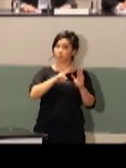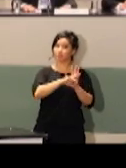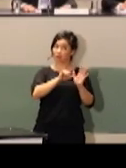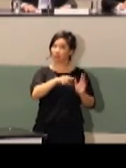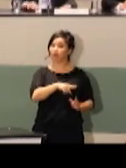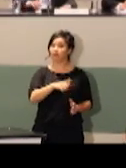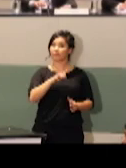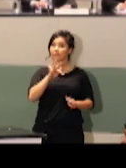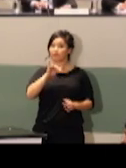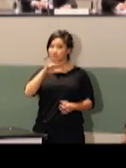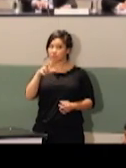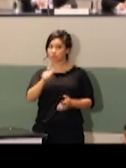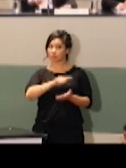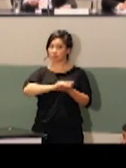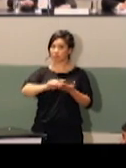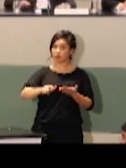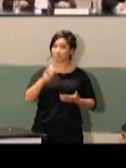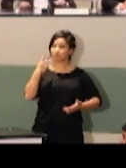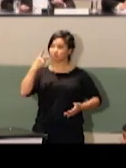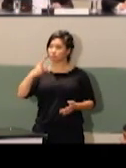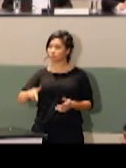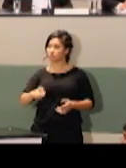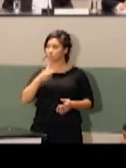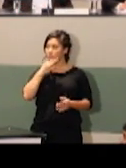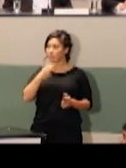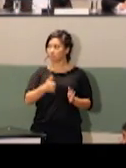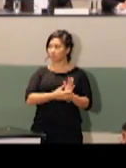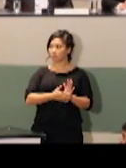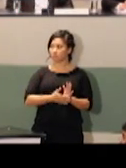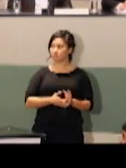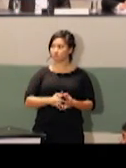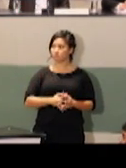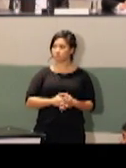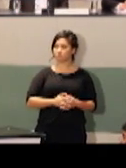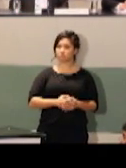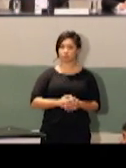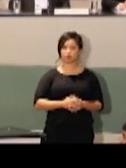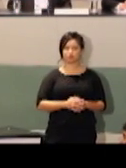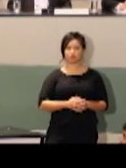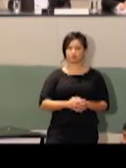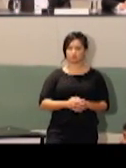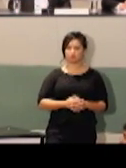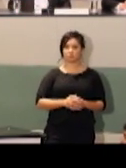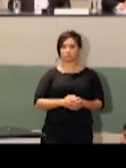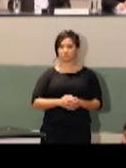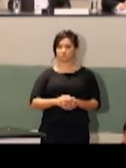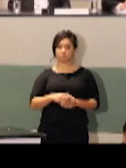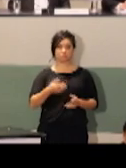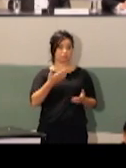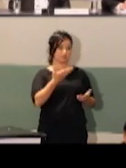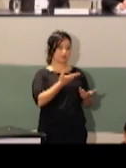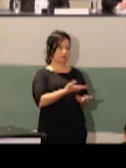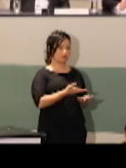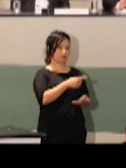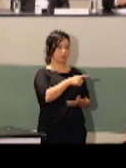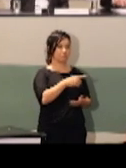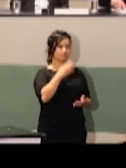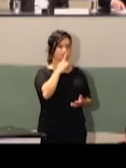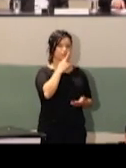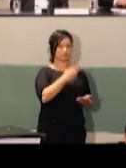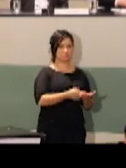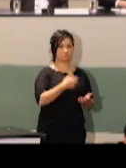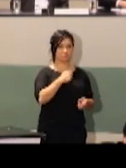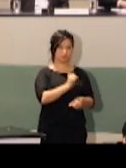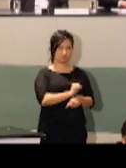do Distrito Federal. É, candidato que vai responder, por favor, eu vou esperar aqui zerar o cronômetro para que a gente não